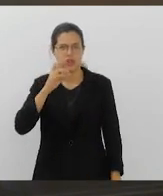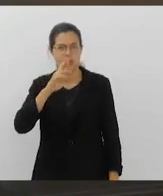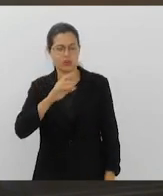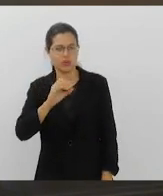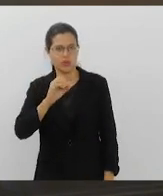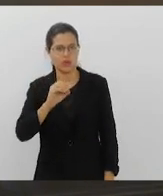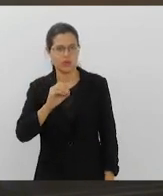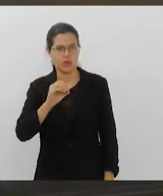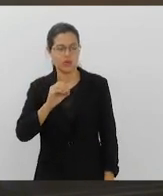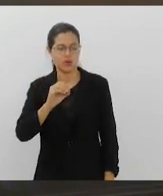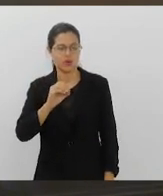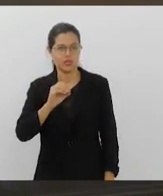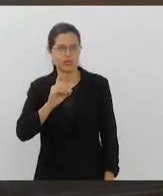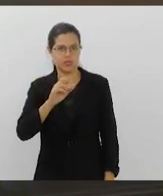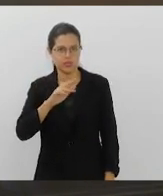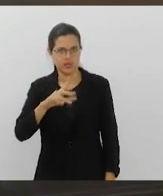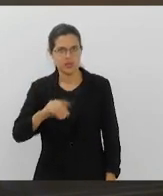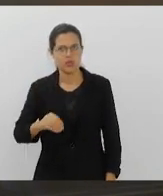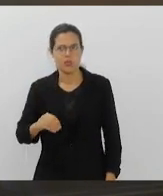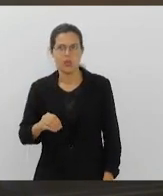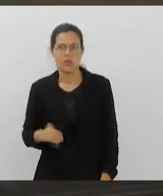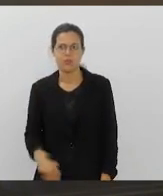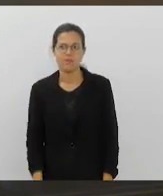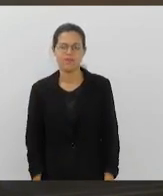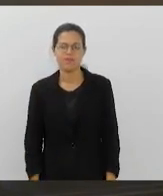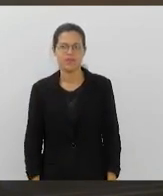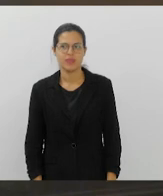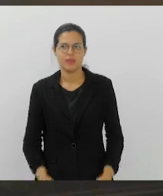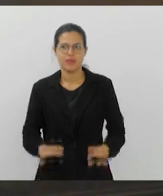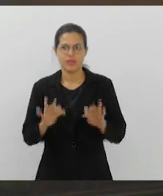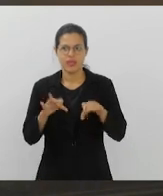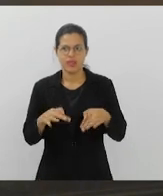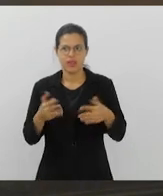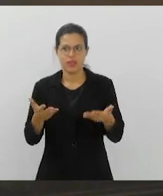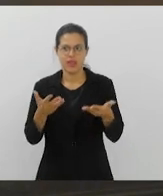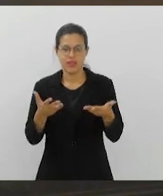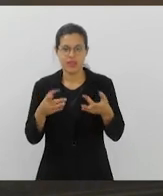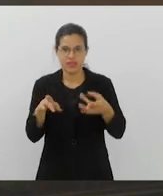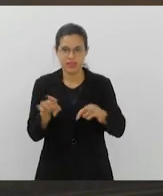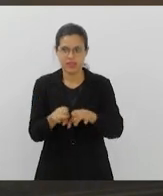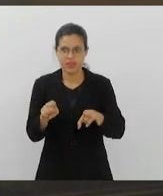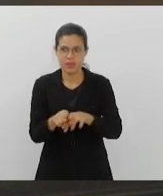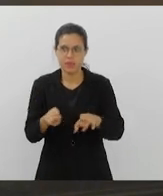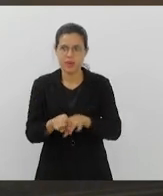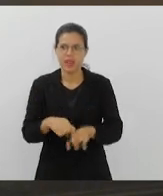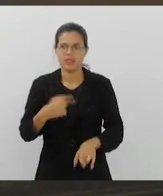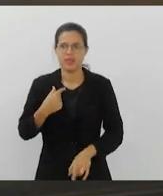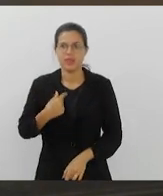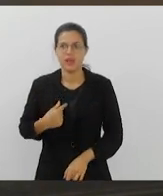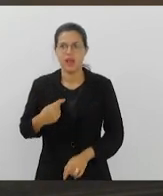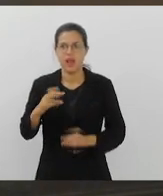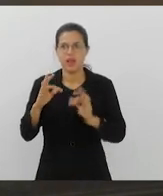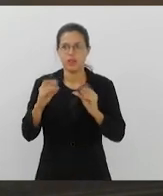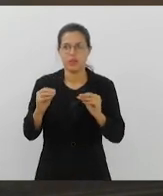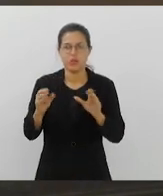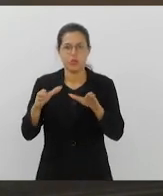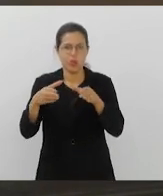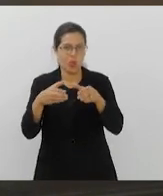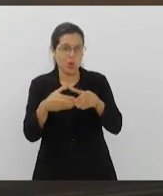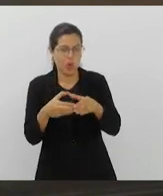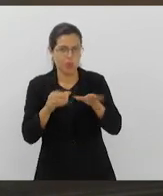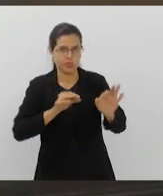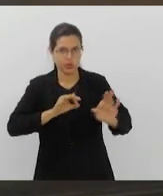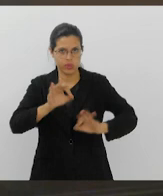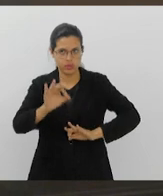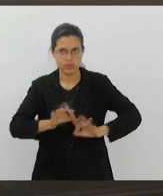e reconhecimento do meu trabalho. Para finalizar, eu gostaria de dedicar essa comenda a toda a equipe do cerimonial,